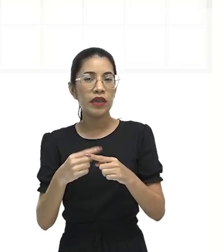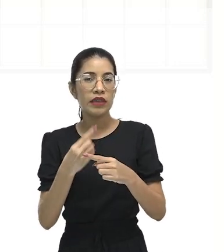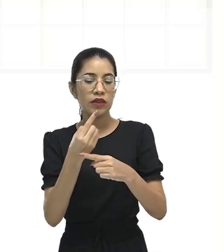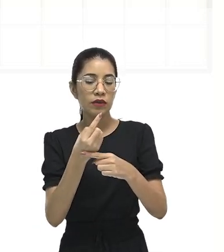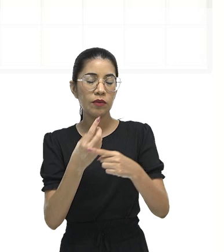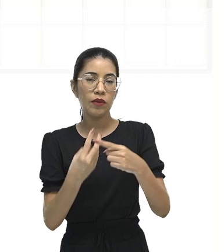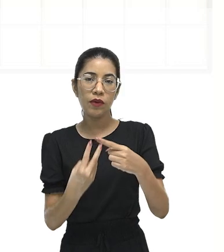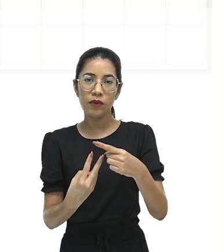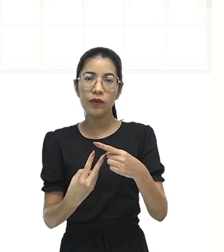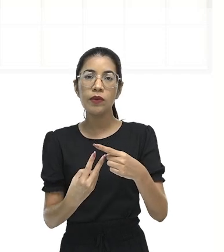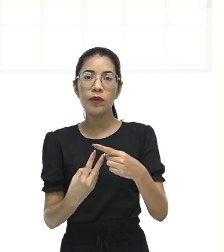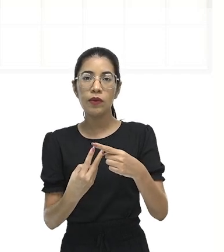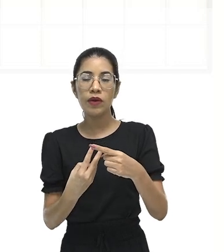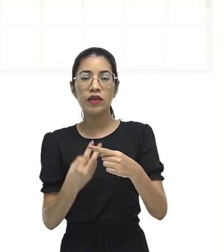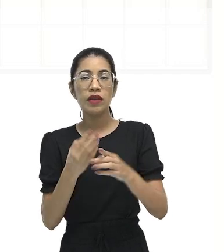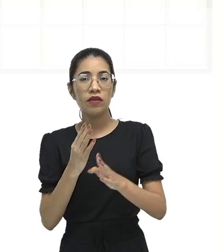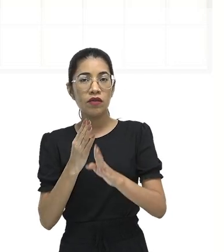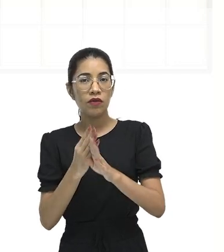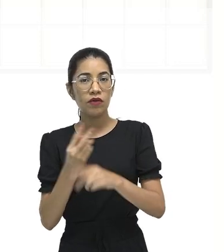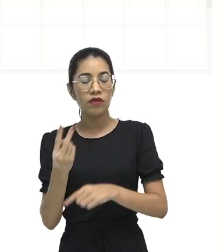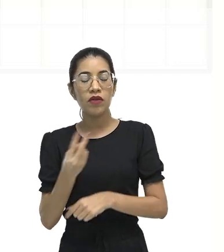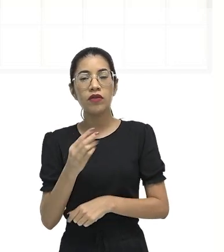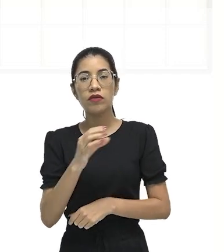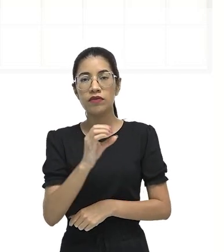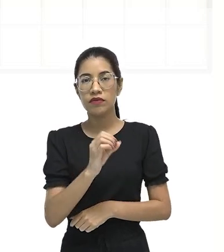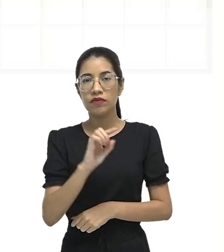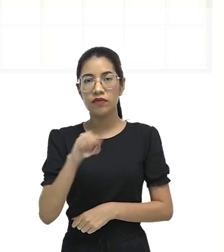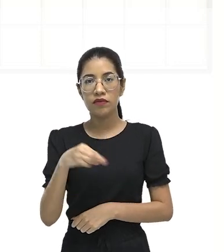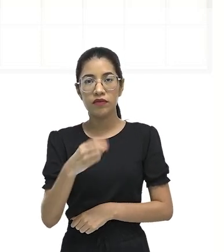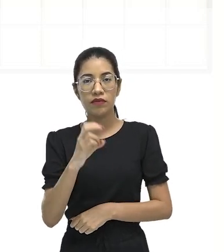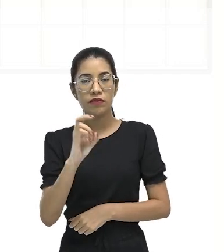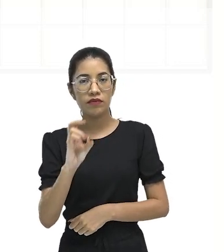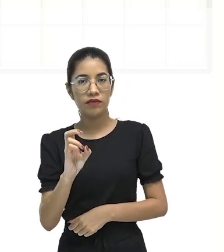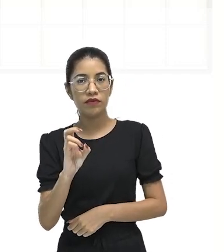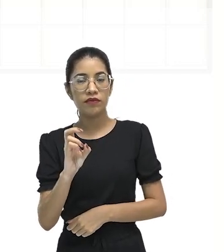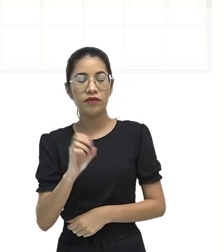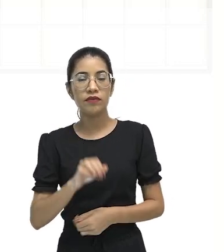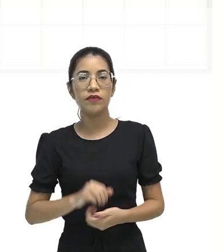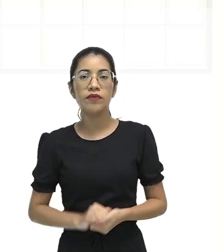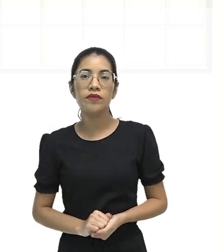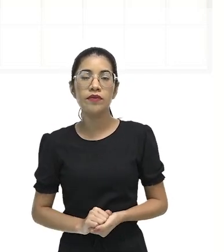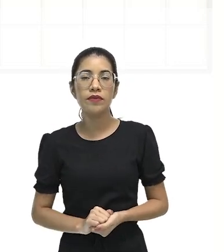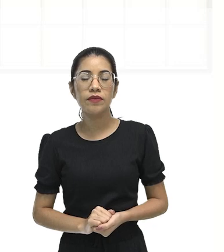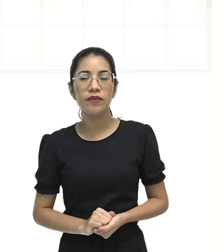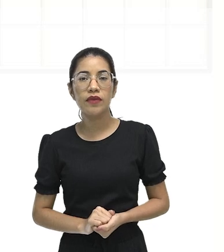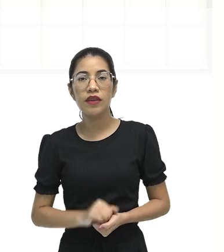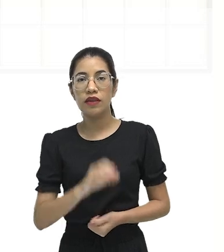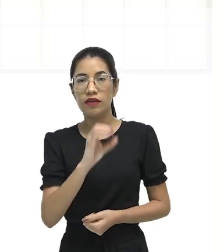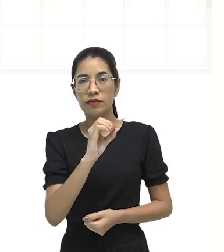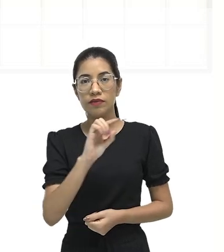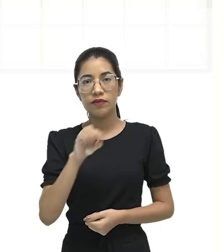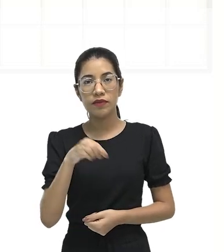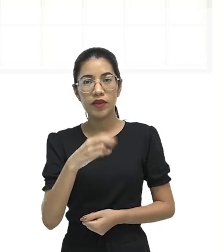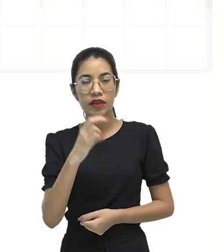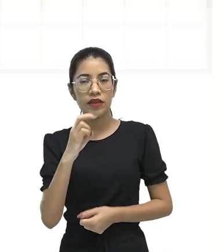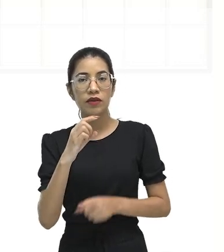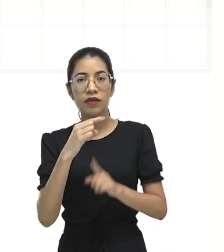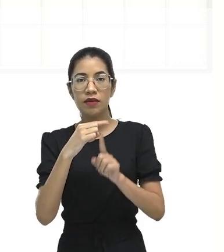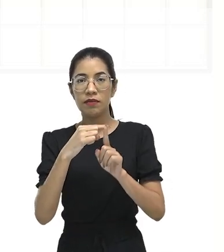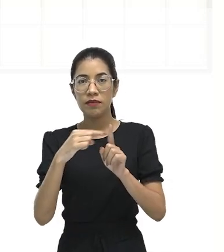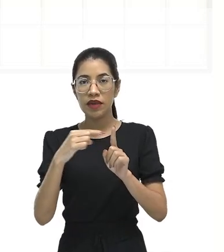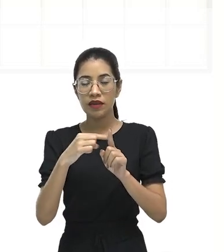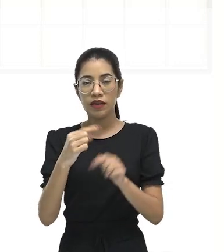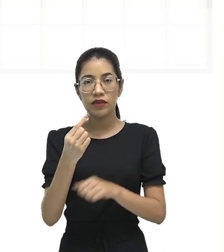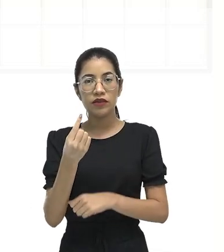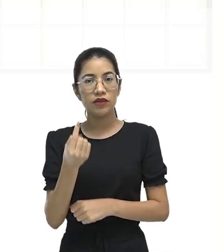você vai obter exatamente 0,5. E 0,5 é a metade de